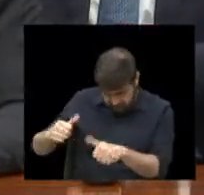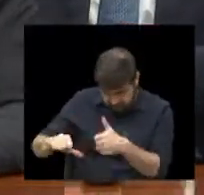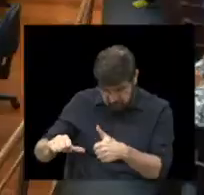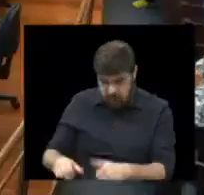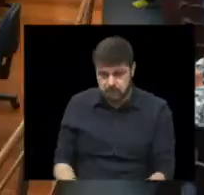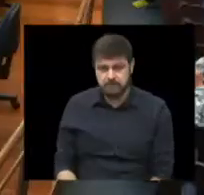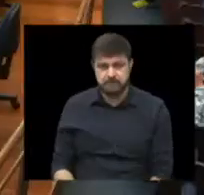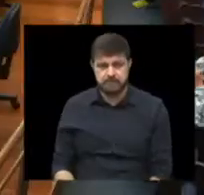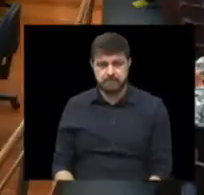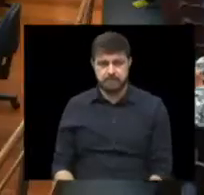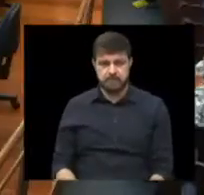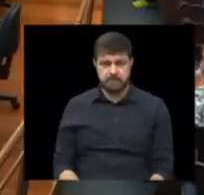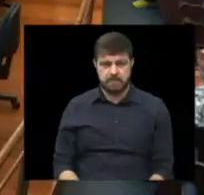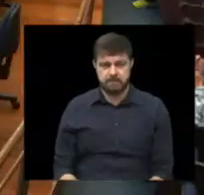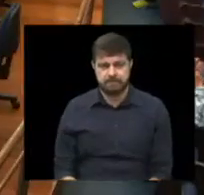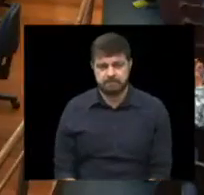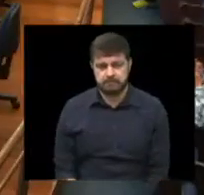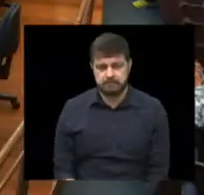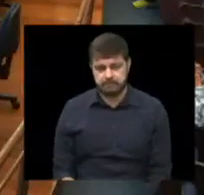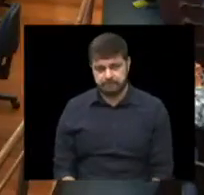necessário.